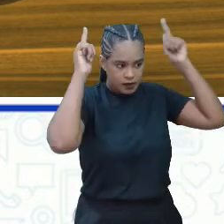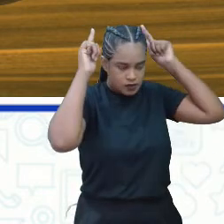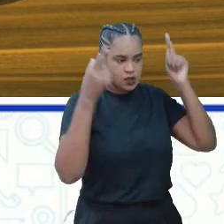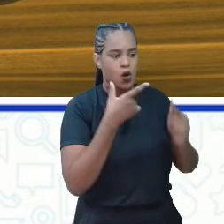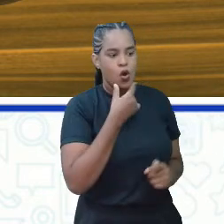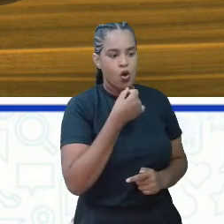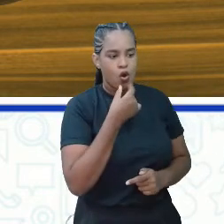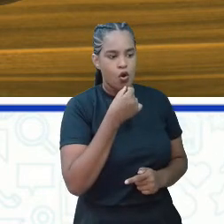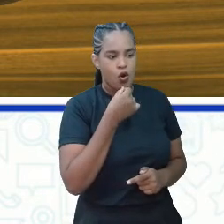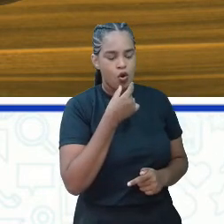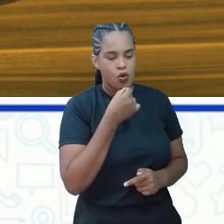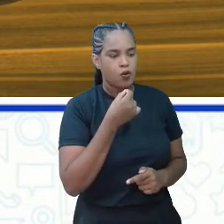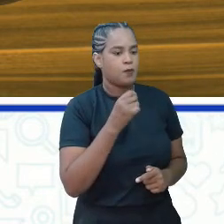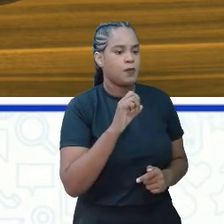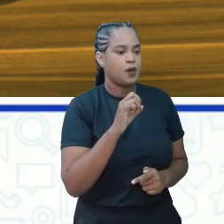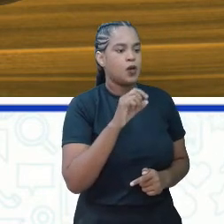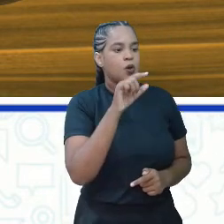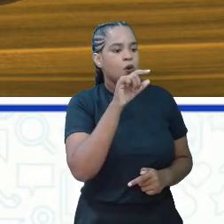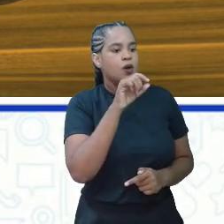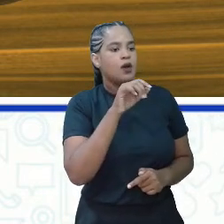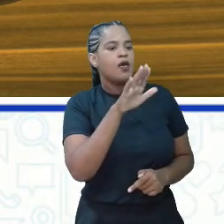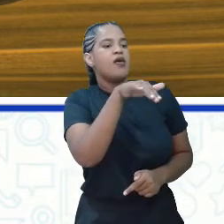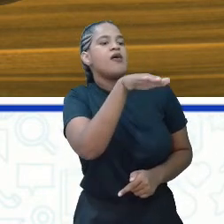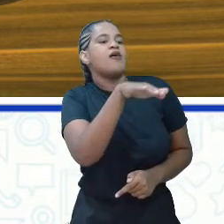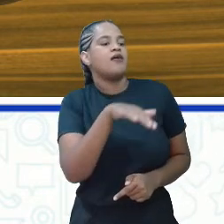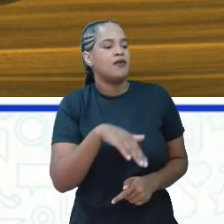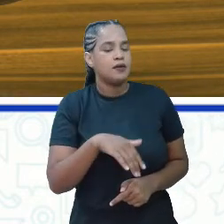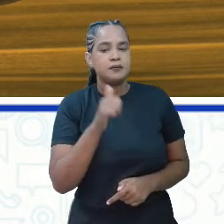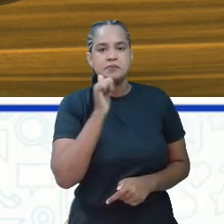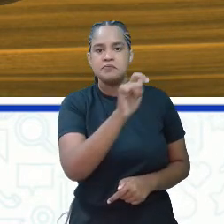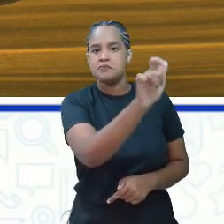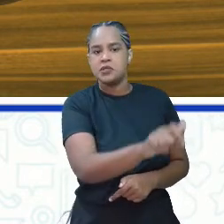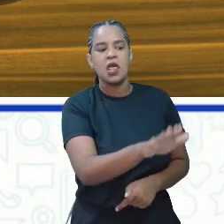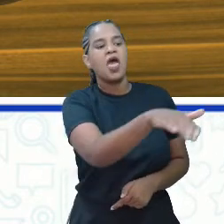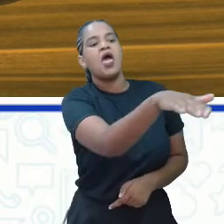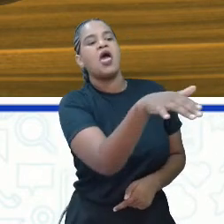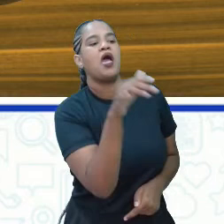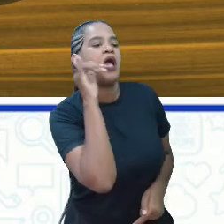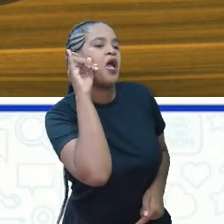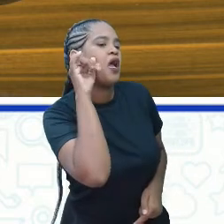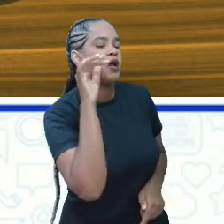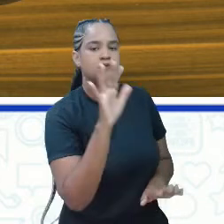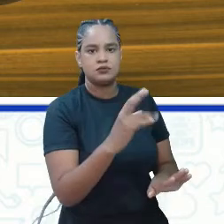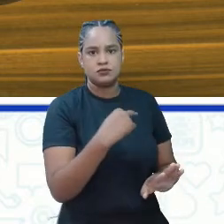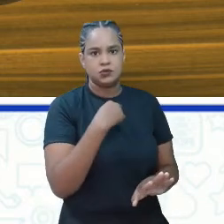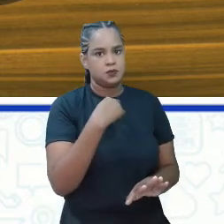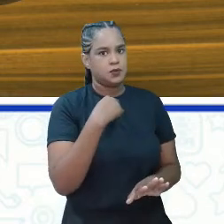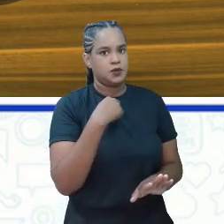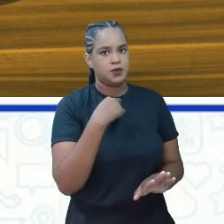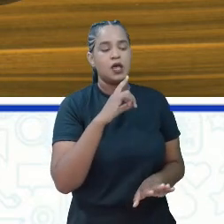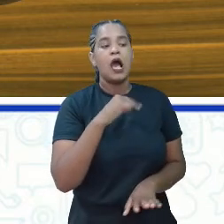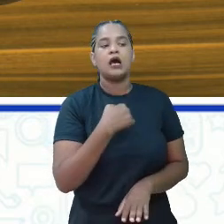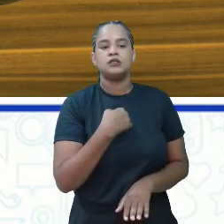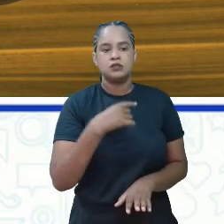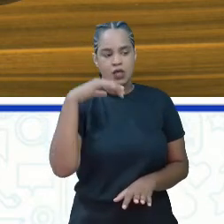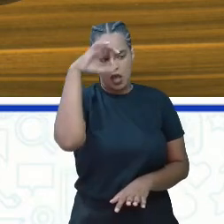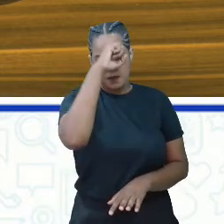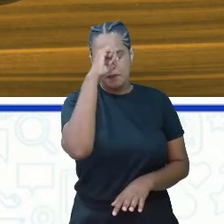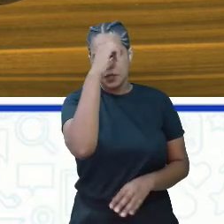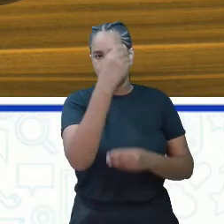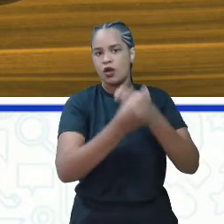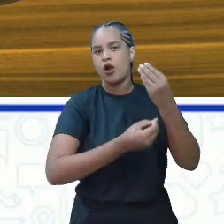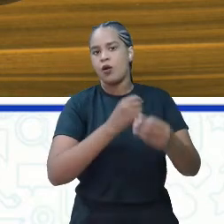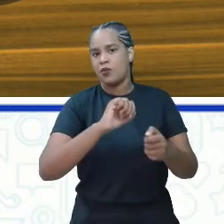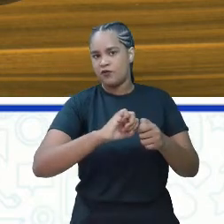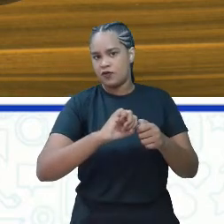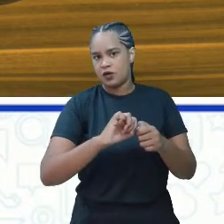assobiar para uma menina na rua. A gente vai aprendendo o que é mico e o que faz e o